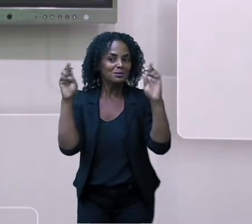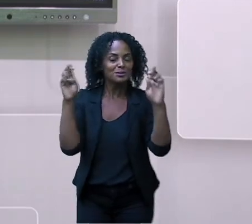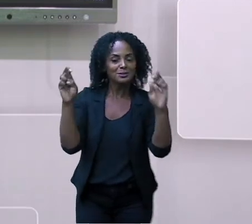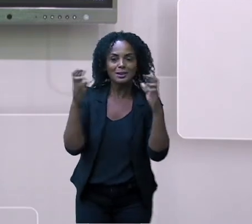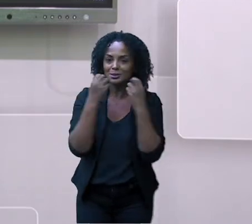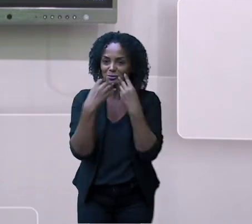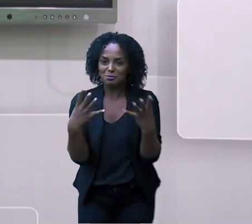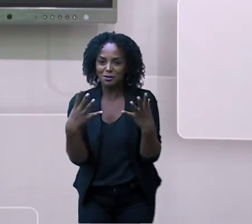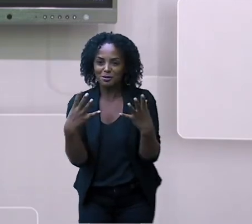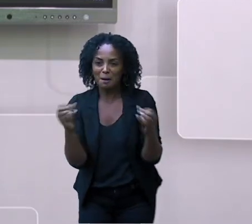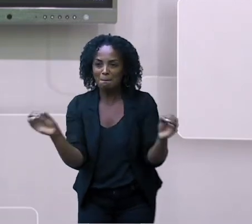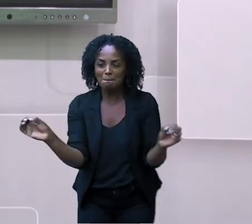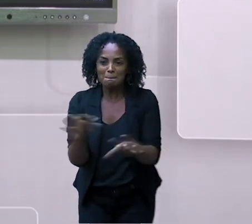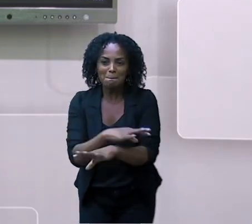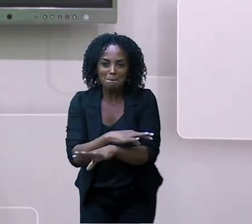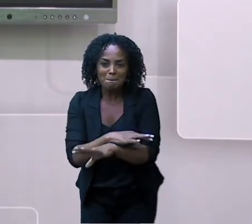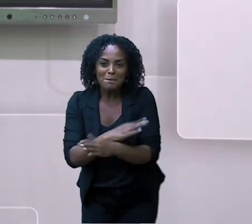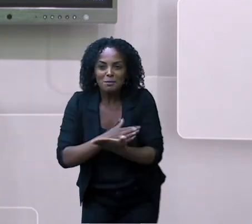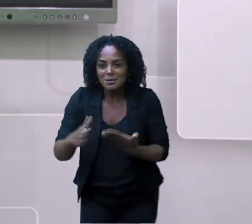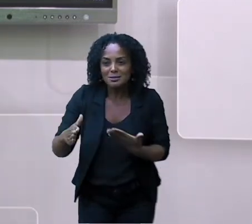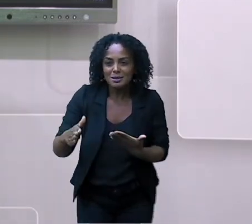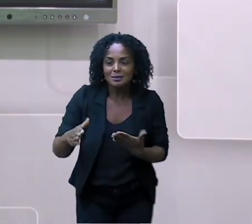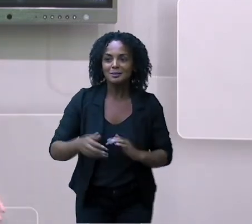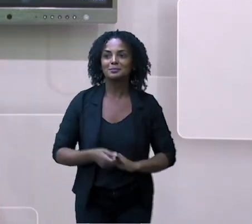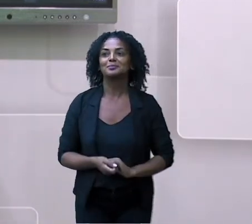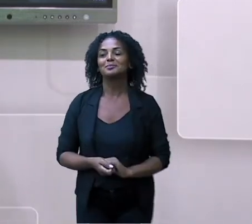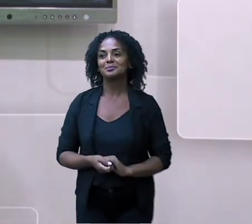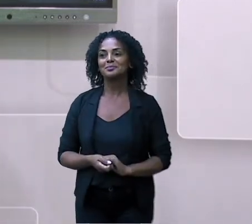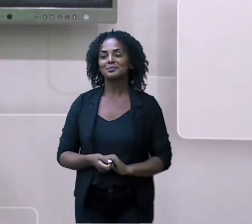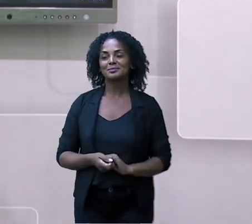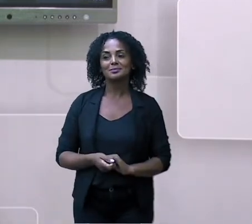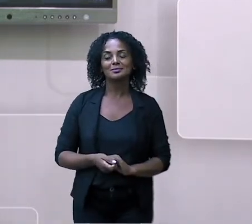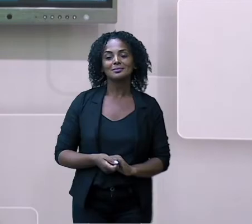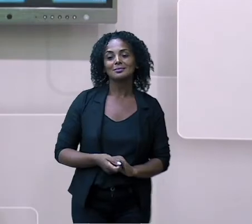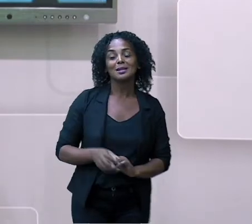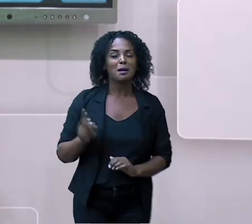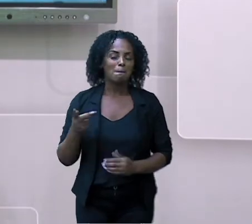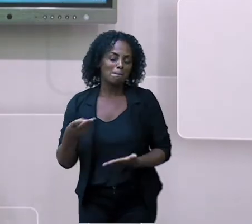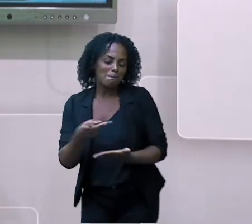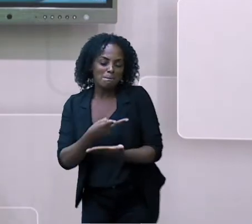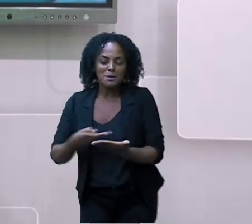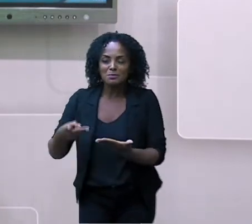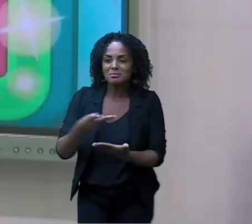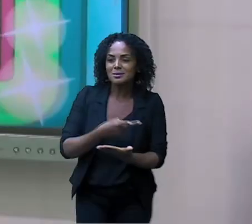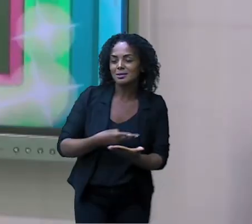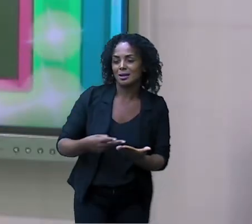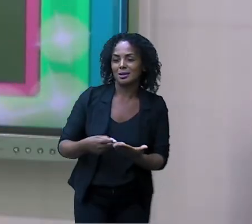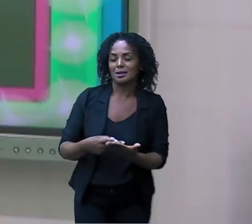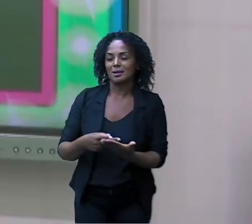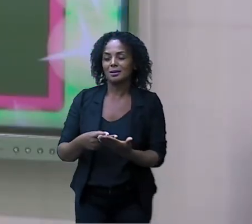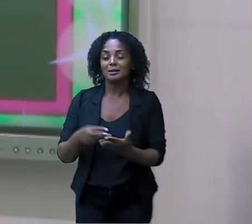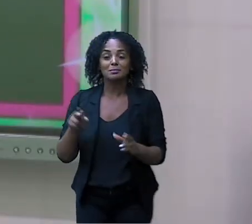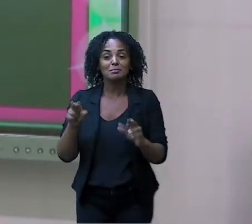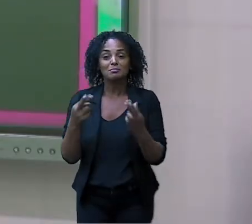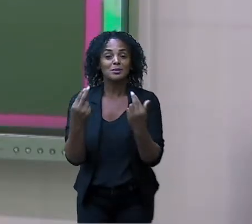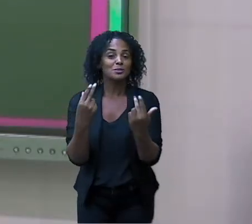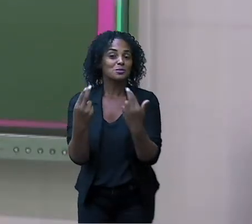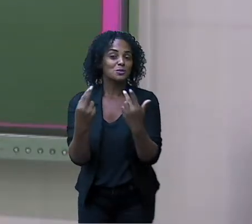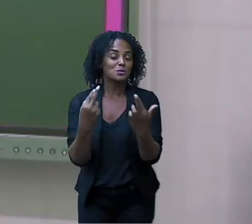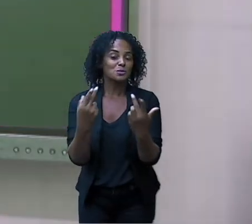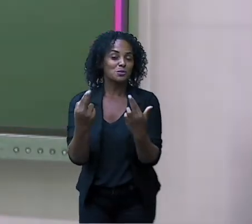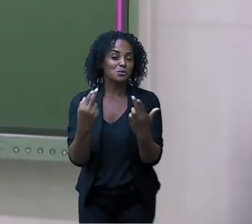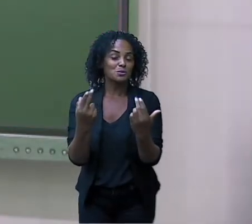Tá pronto? Yes. Então vamos lá. Começando o jogo. Vamos lá. Good luck. Boa sorte, Lion. E